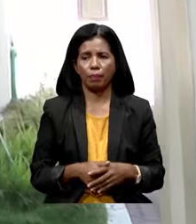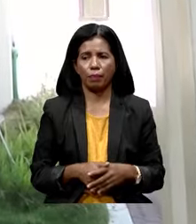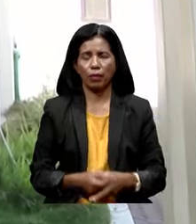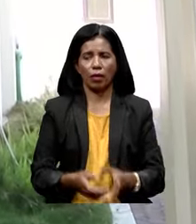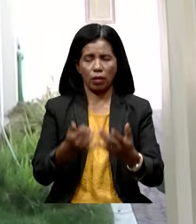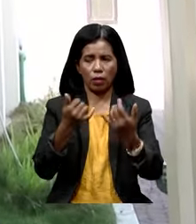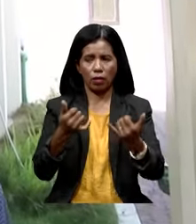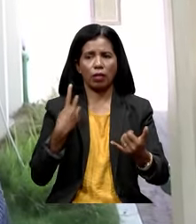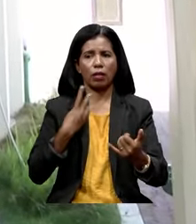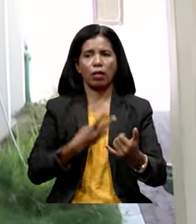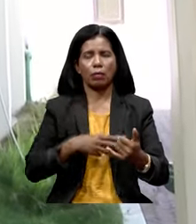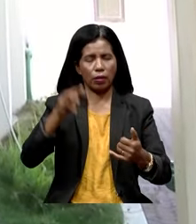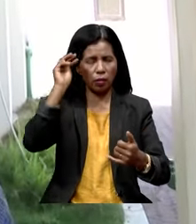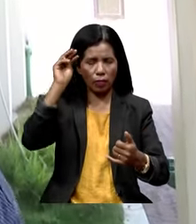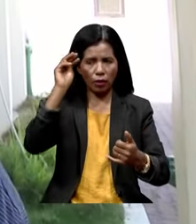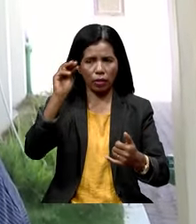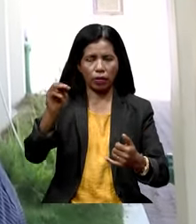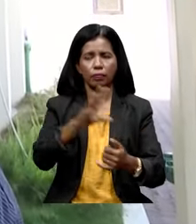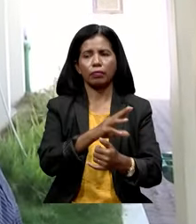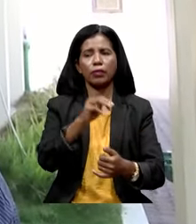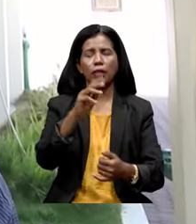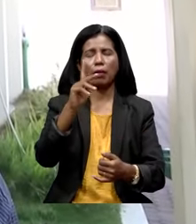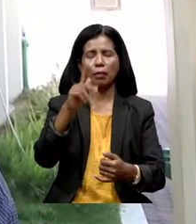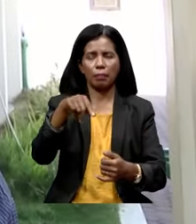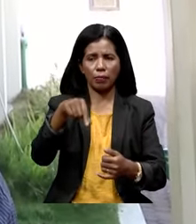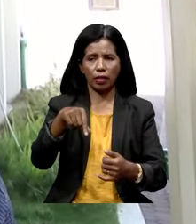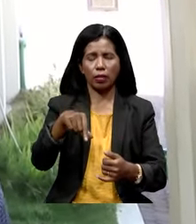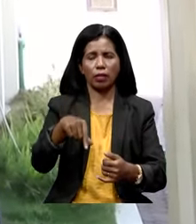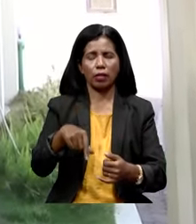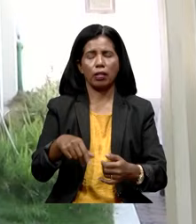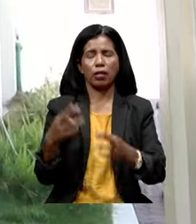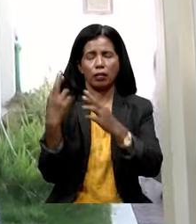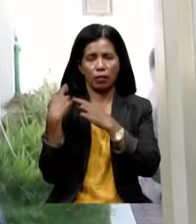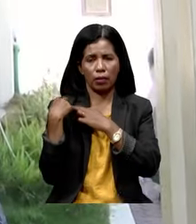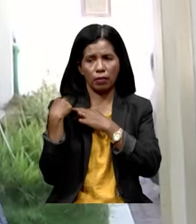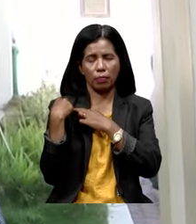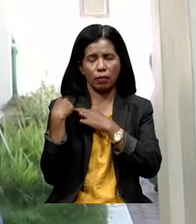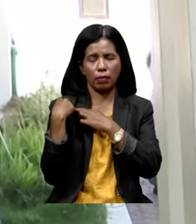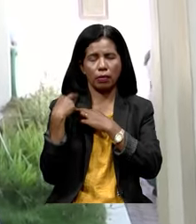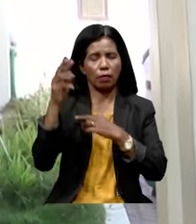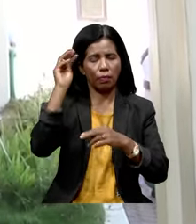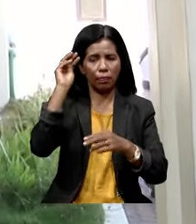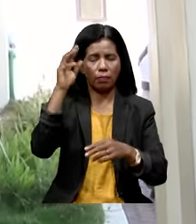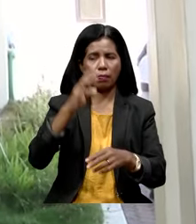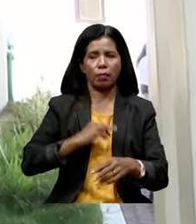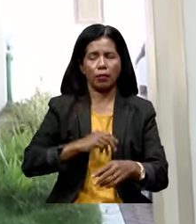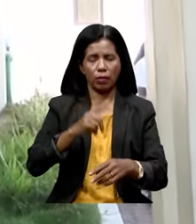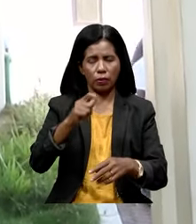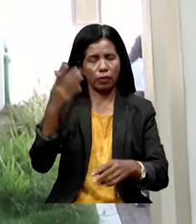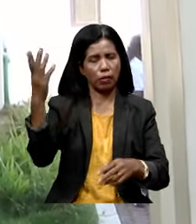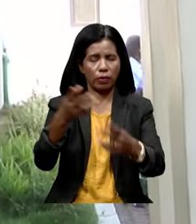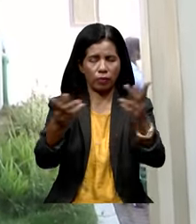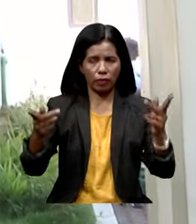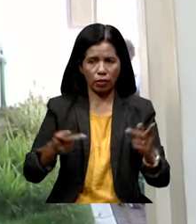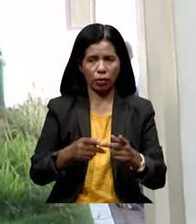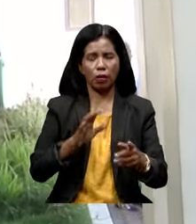Agora, não, a minha ministro MP, como responsável, nós vamos mandar tudo, e a ela mandar tudo no acampamento, e